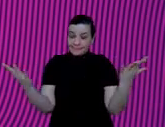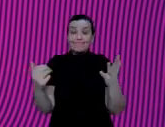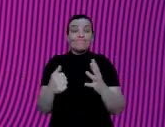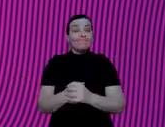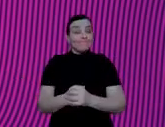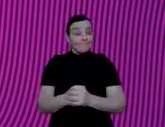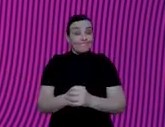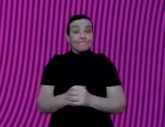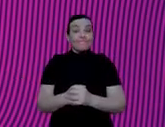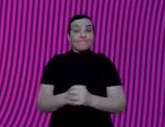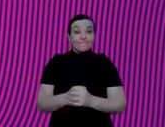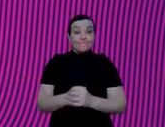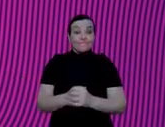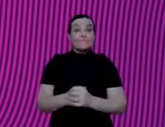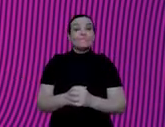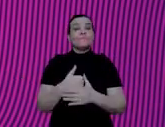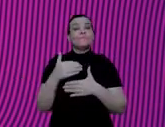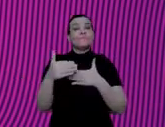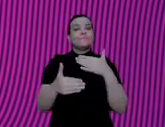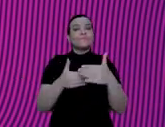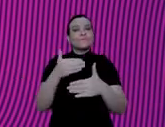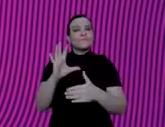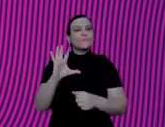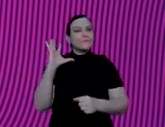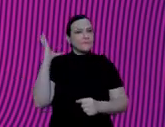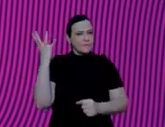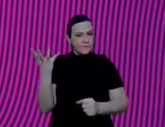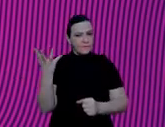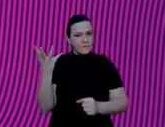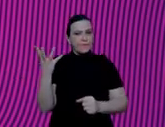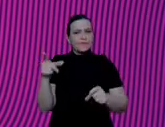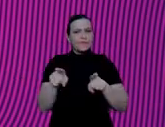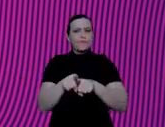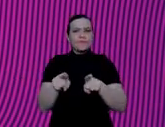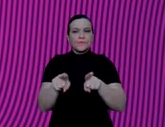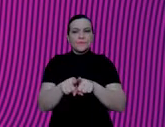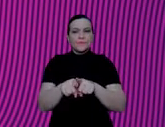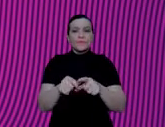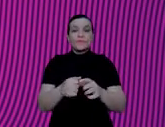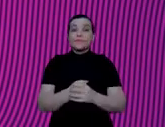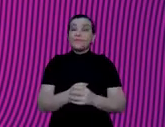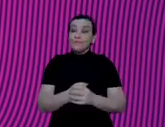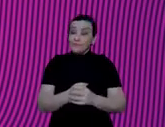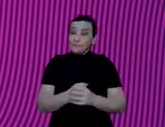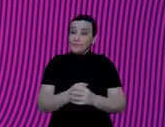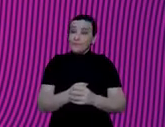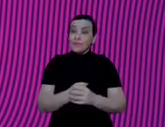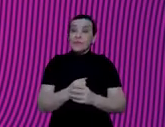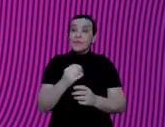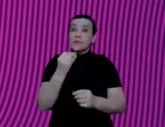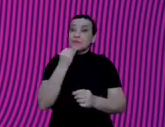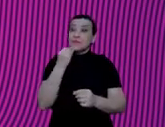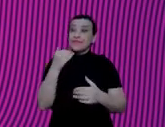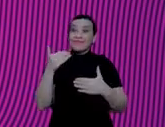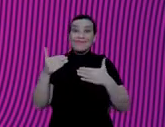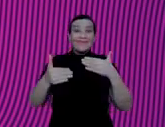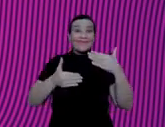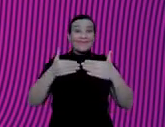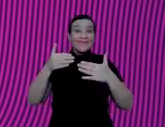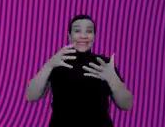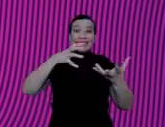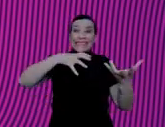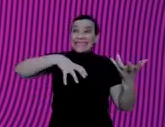Por fim, o que acontece, que acaba agravando a crise, é que no momento em que